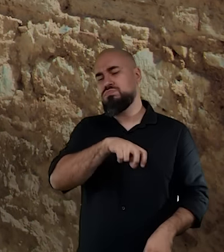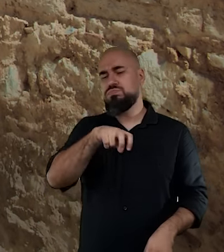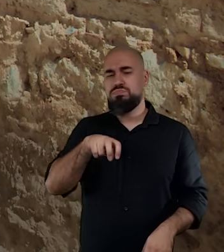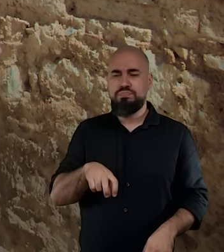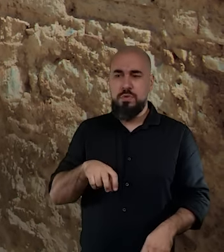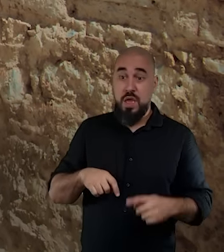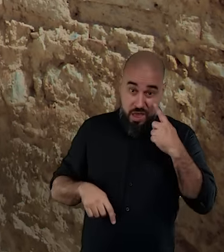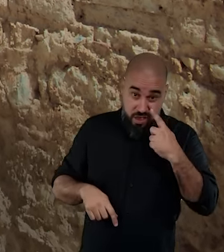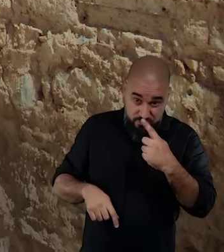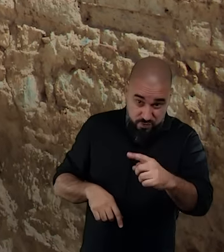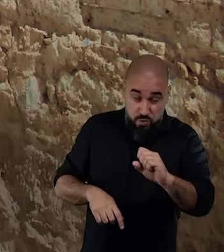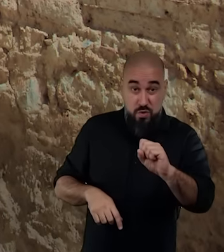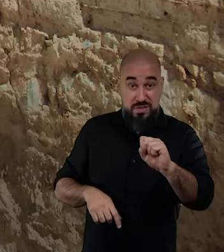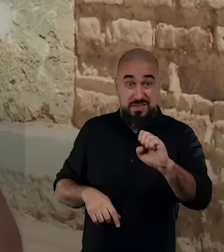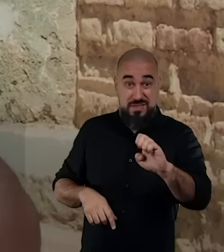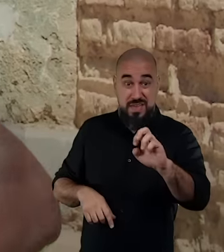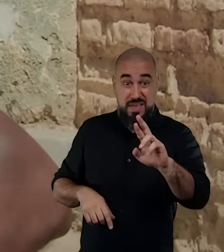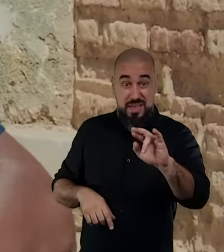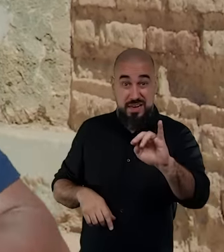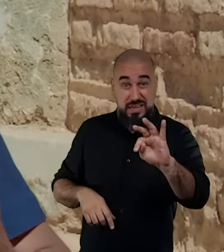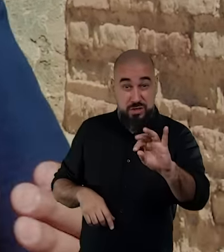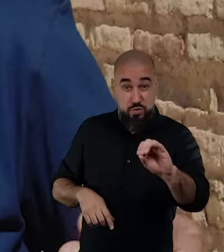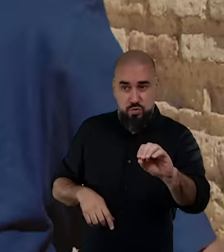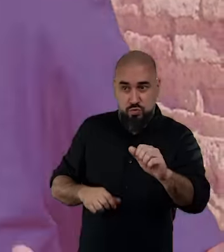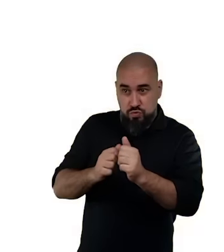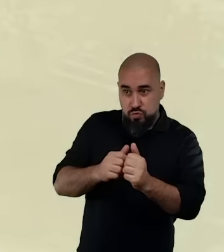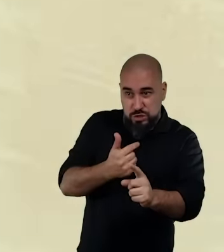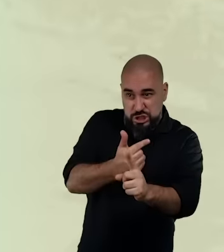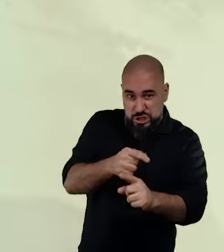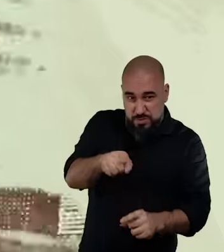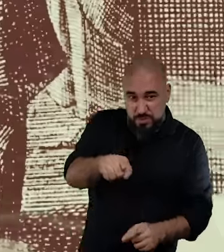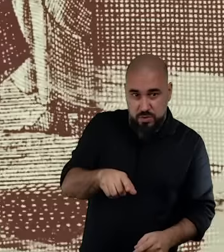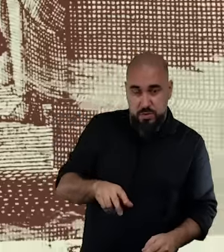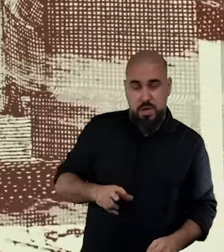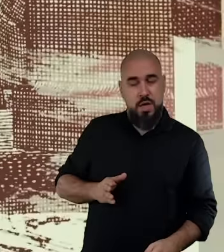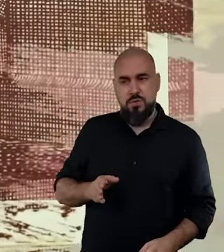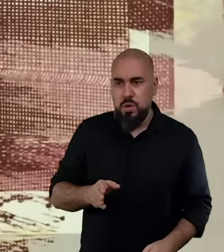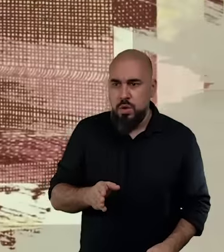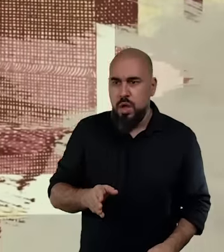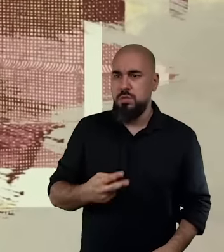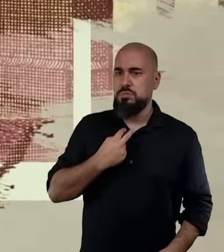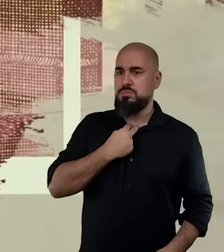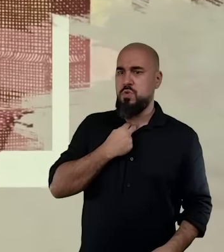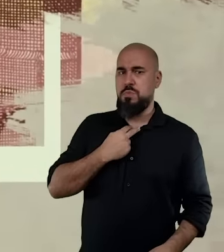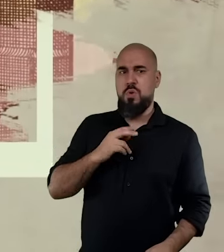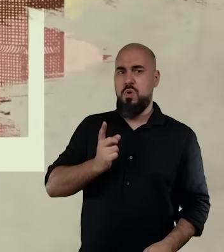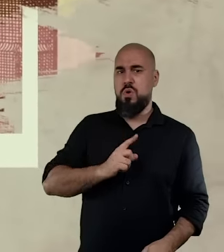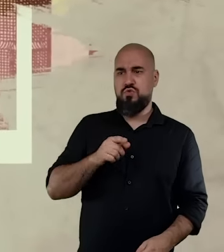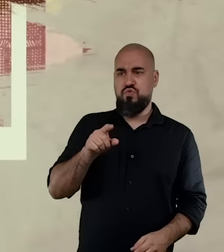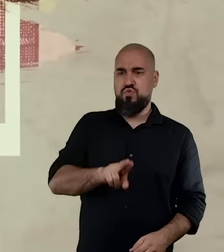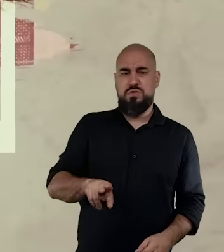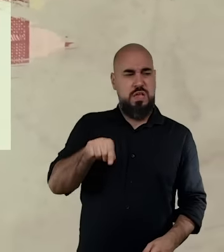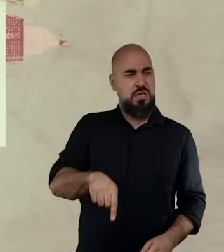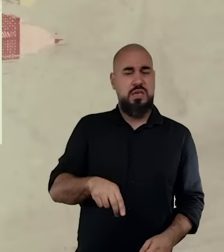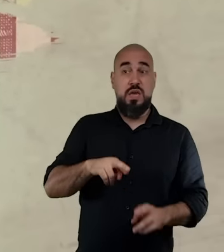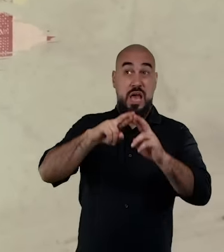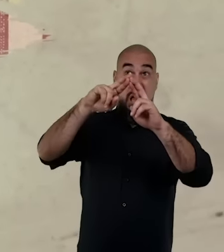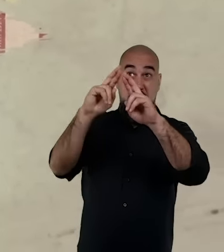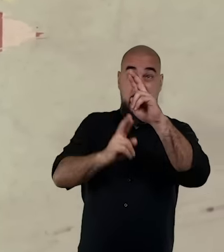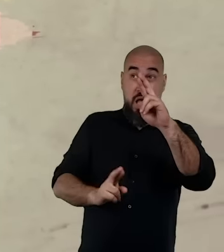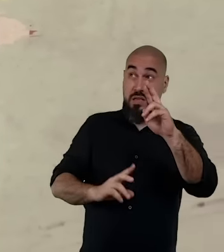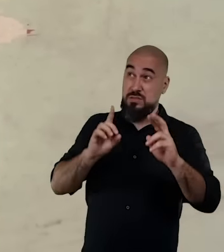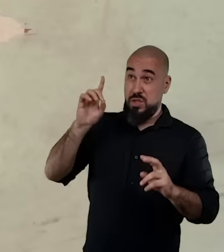Cerinto estava lá dentro com seus discípulos, João saiu bravo e disse: não podemos usar esse lugar porque o raio de Deus vai cair aqui. Afinal de